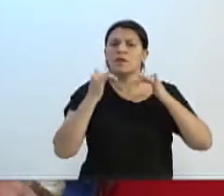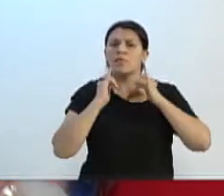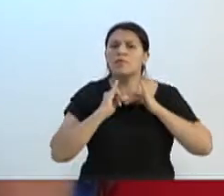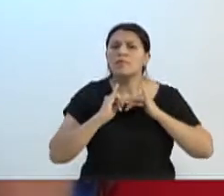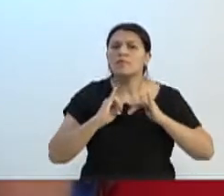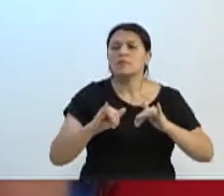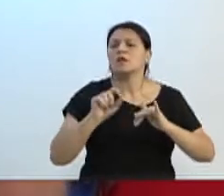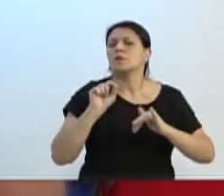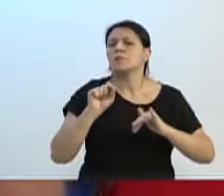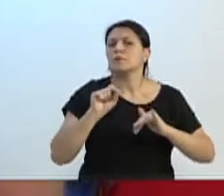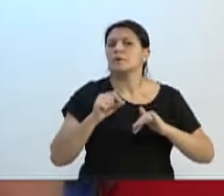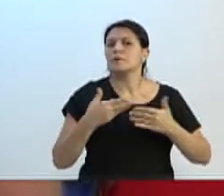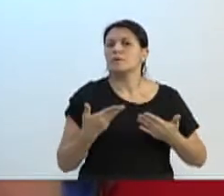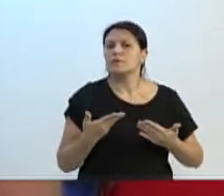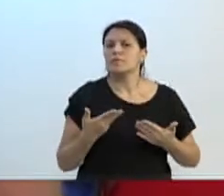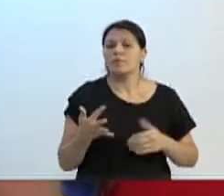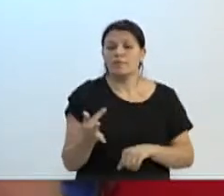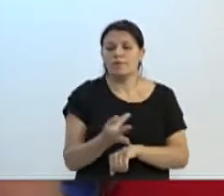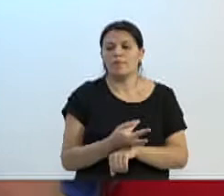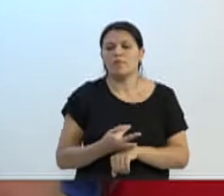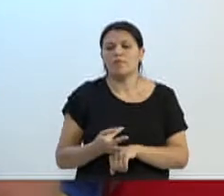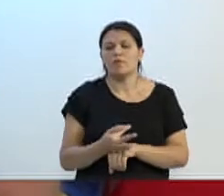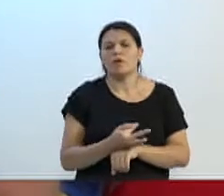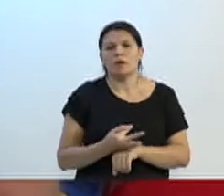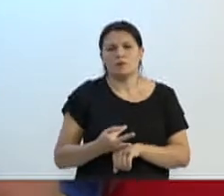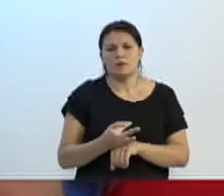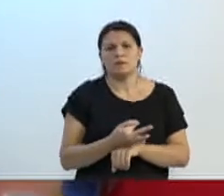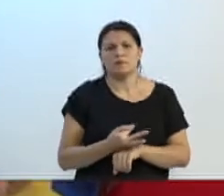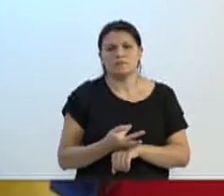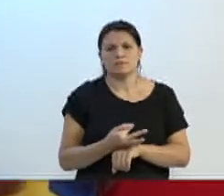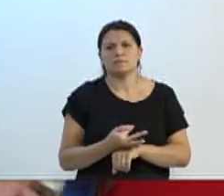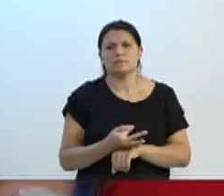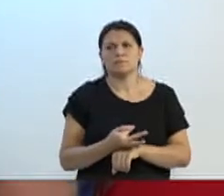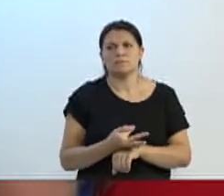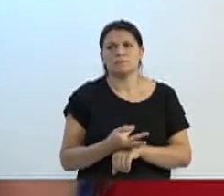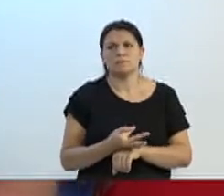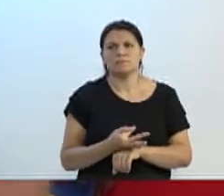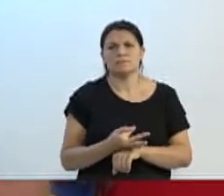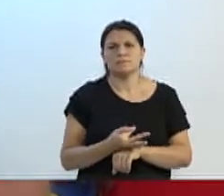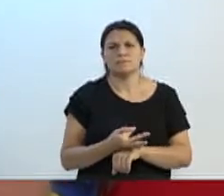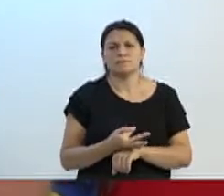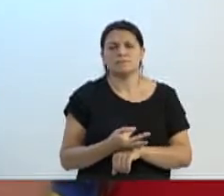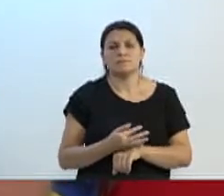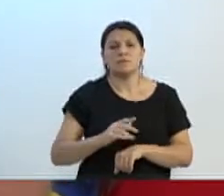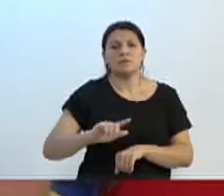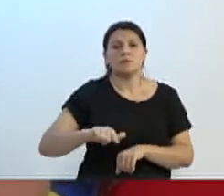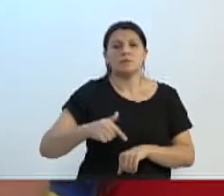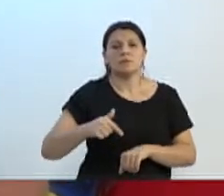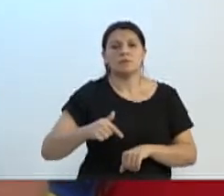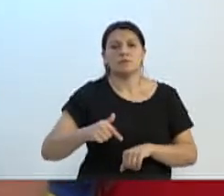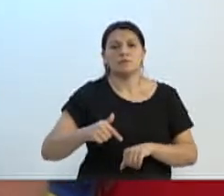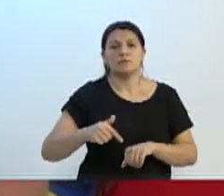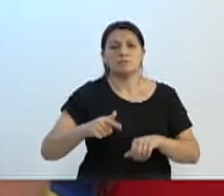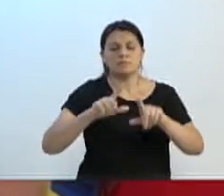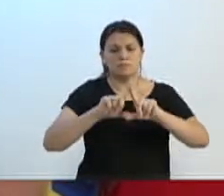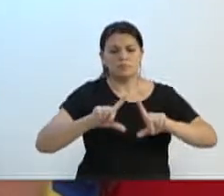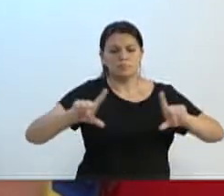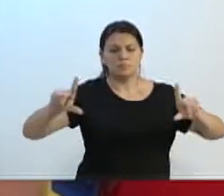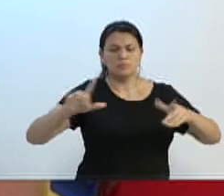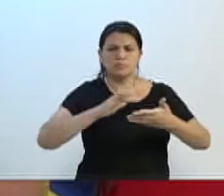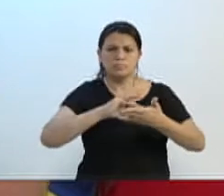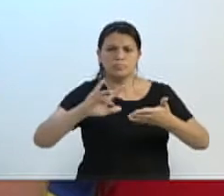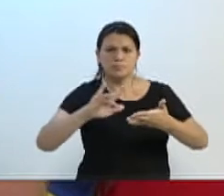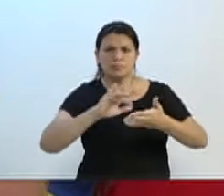que estavam em férias coletivas, e o lançamento da plataforma de educação à